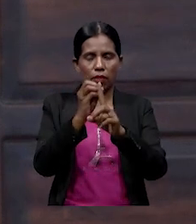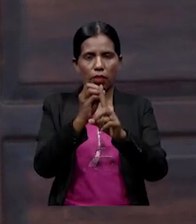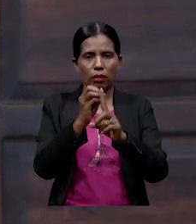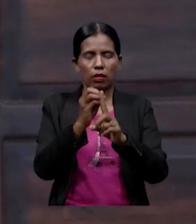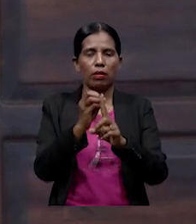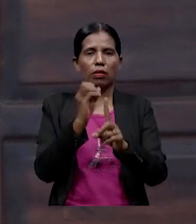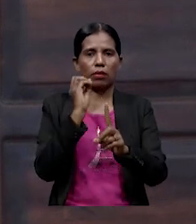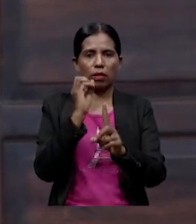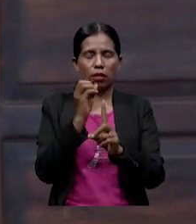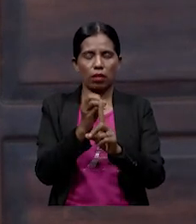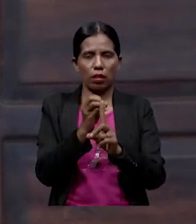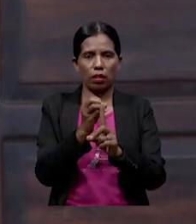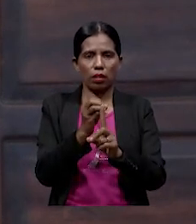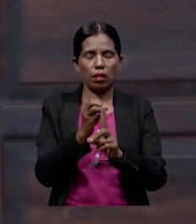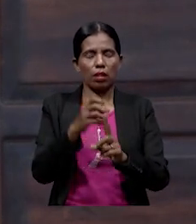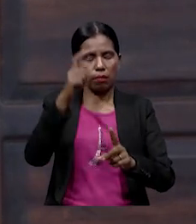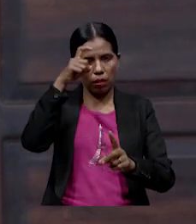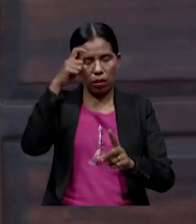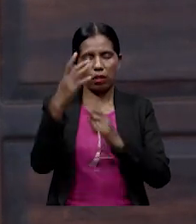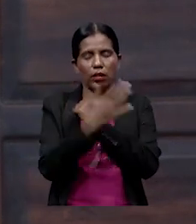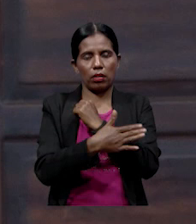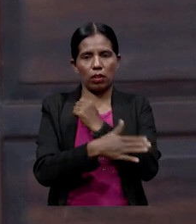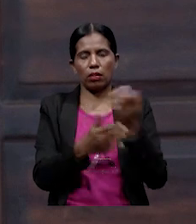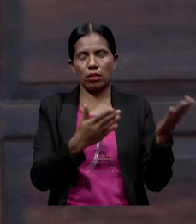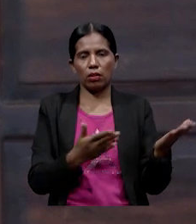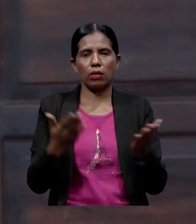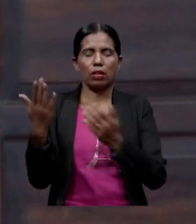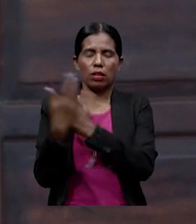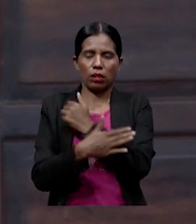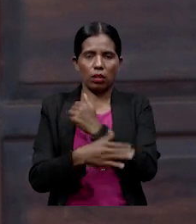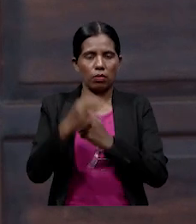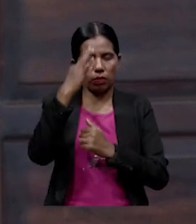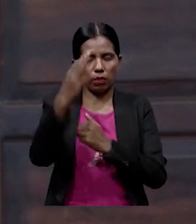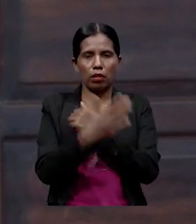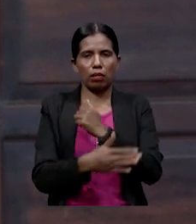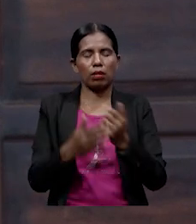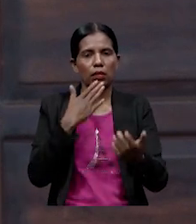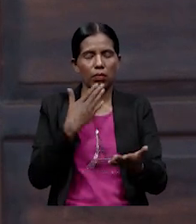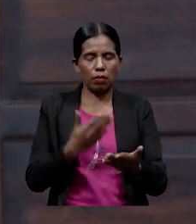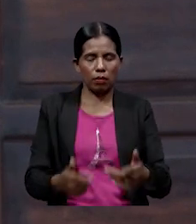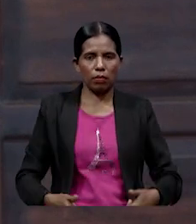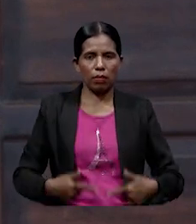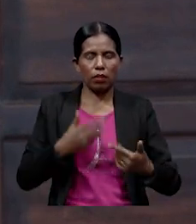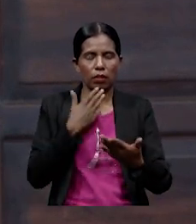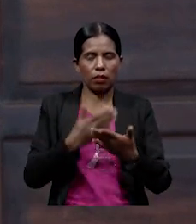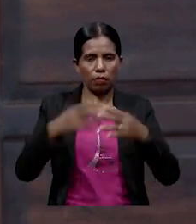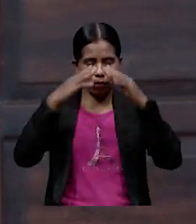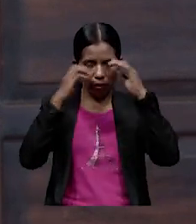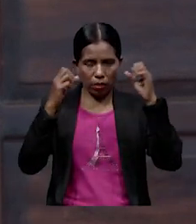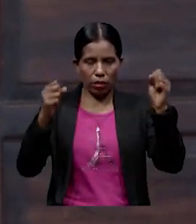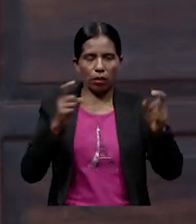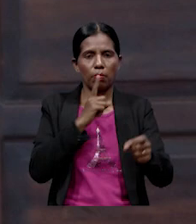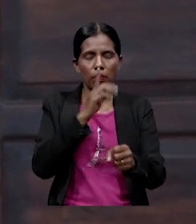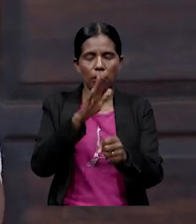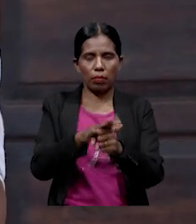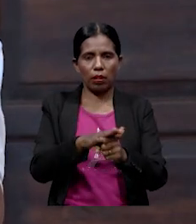rasikan mantenek pa nasaw niya para doon ni nasaw niya maoy, i nasaw niya tingin buris niya. Presidente Partido Democrático mos promete bang hira